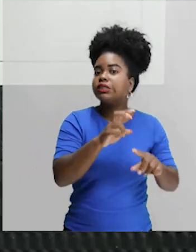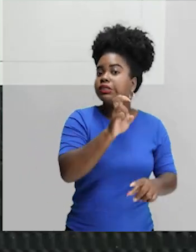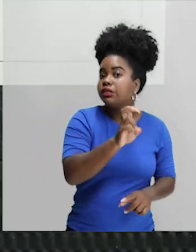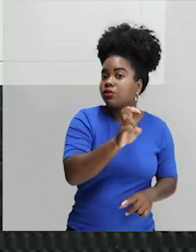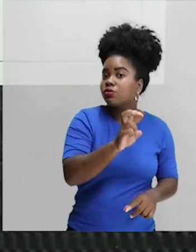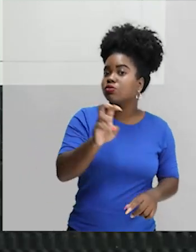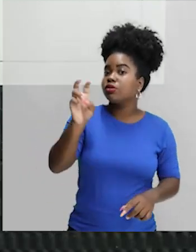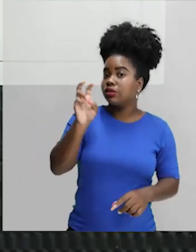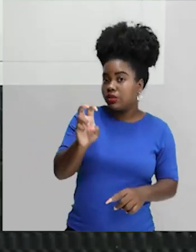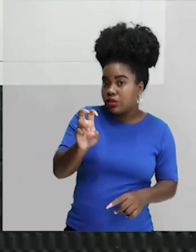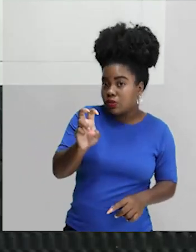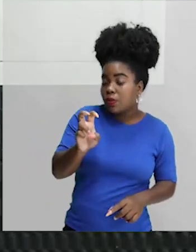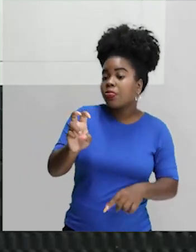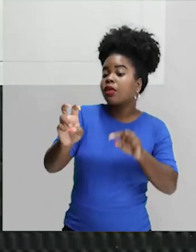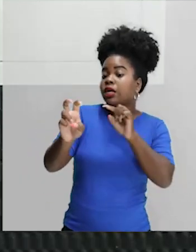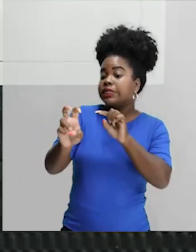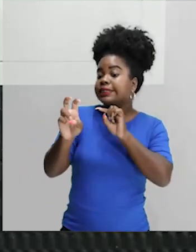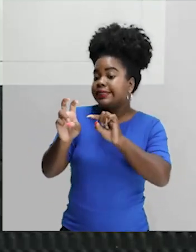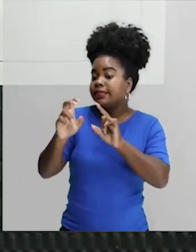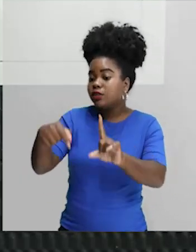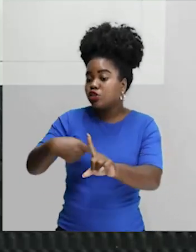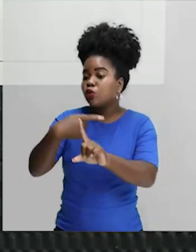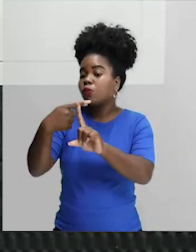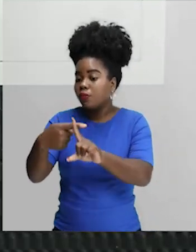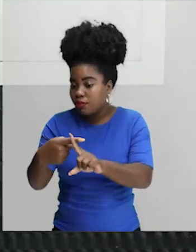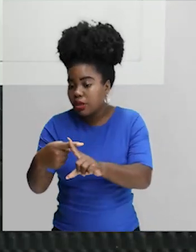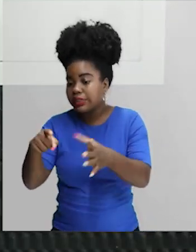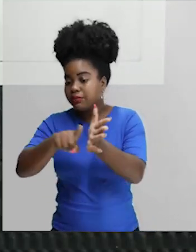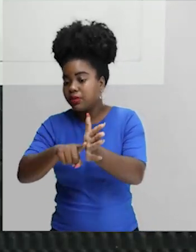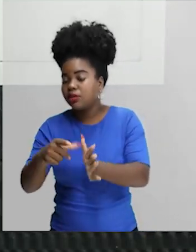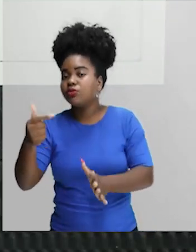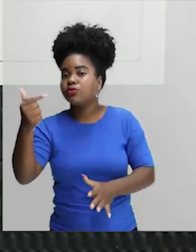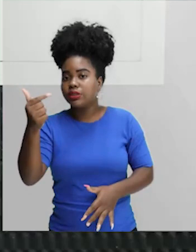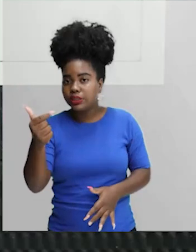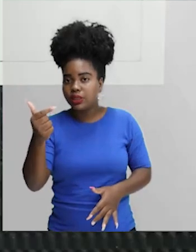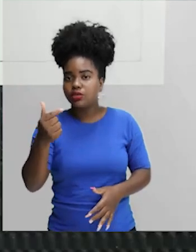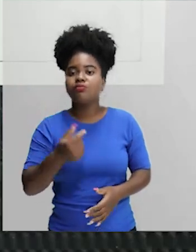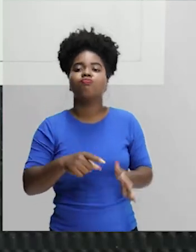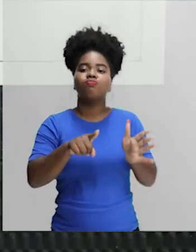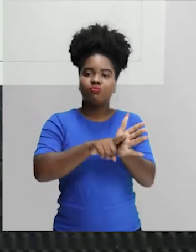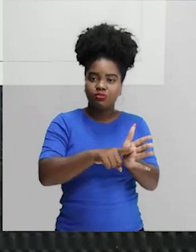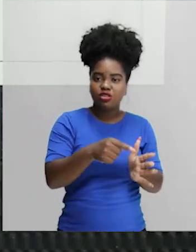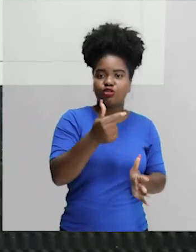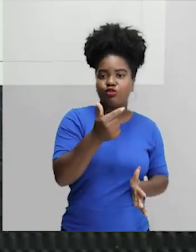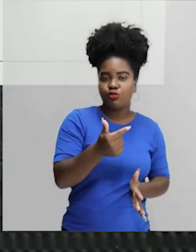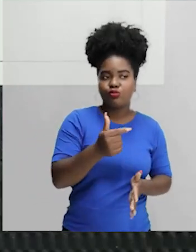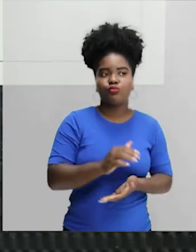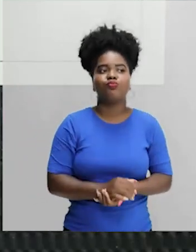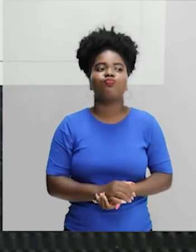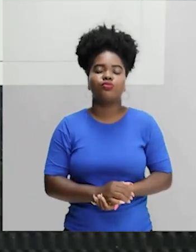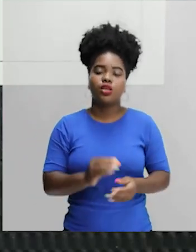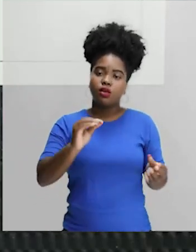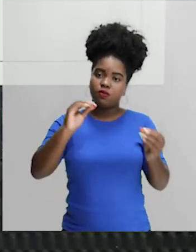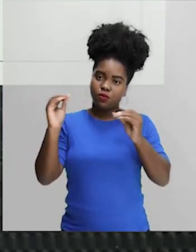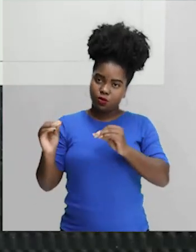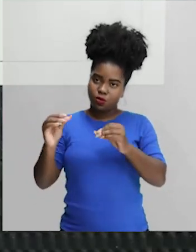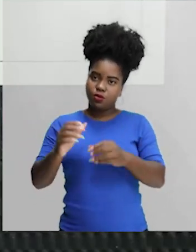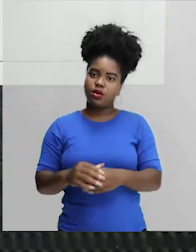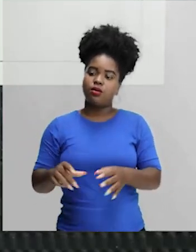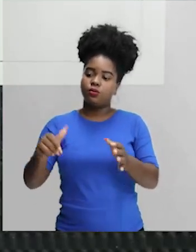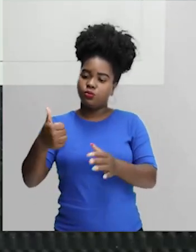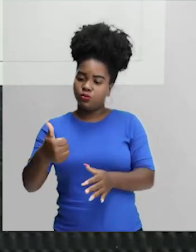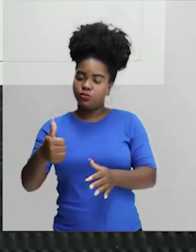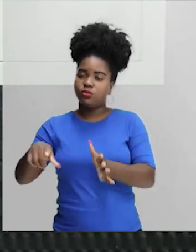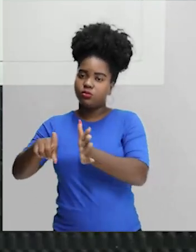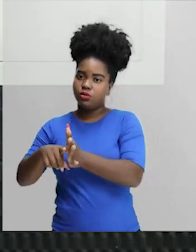5. 5 mais o menos 7 vai dar menos 2. Aí você coloca o menos 2 aqui